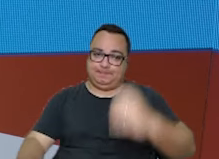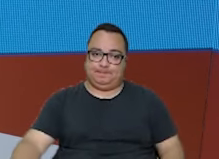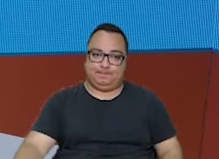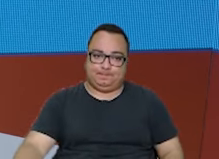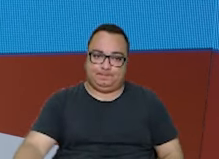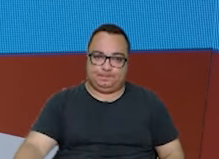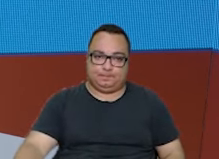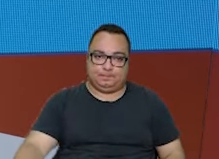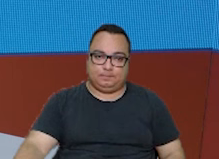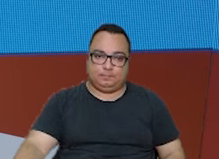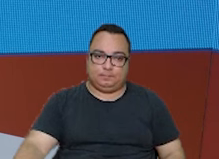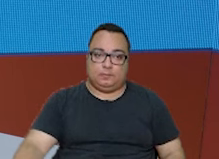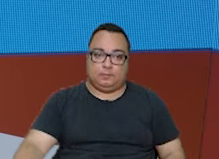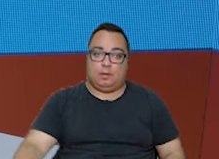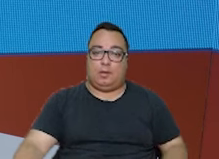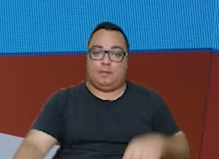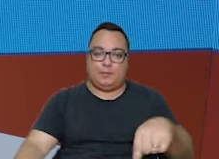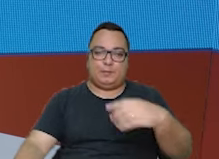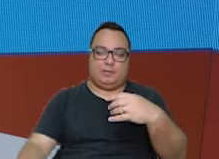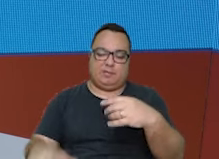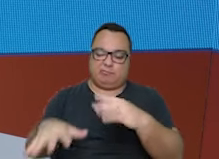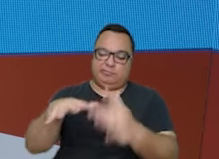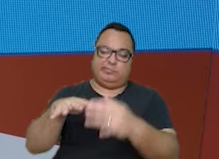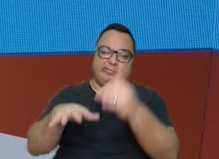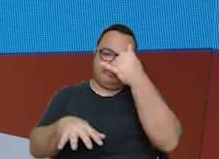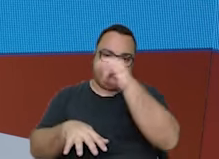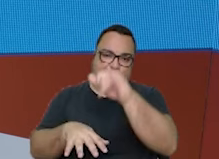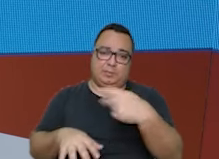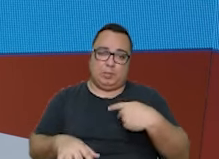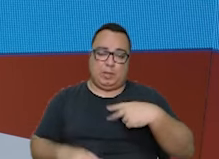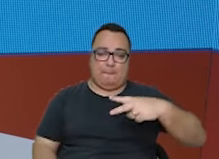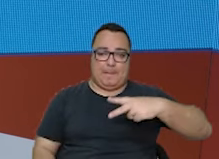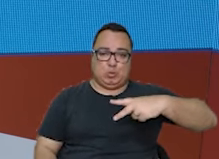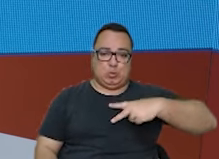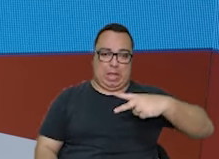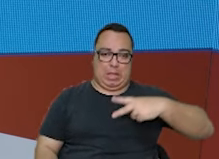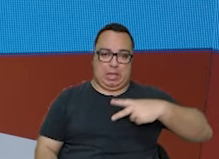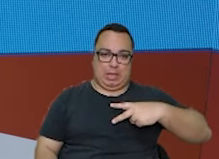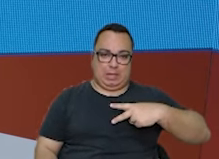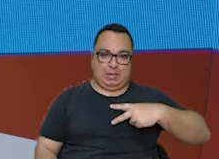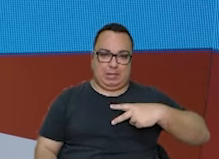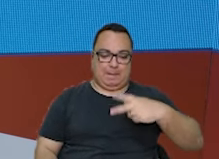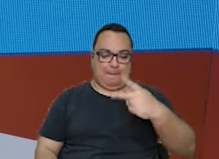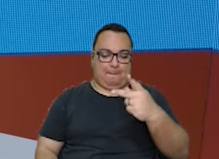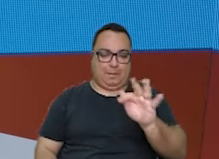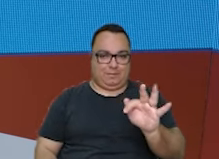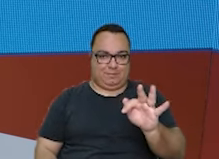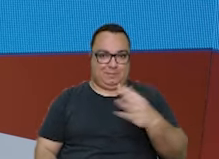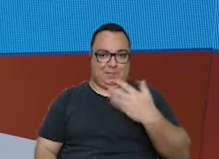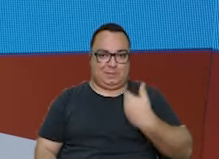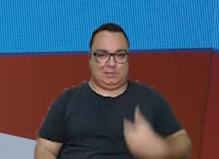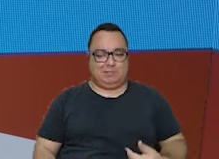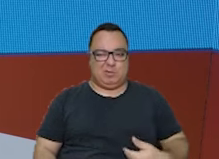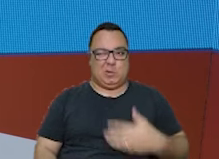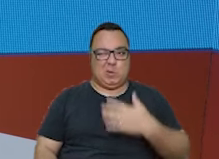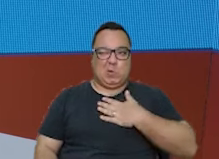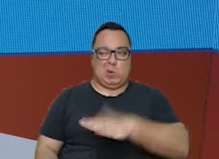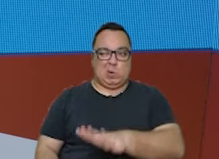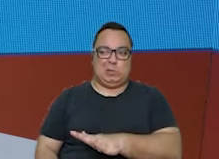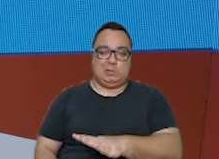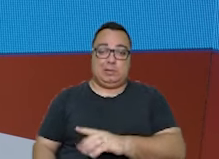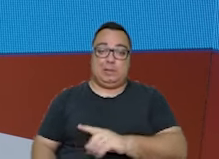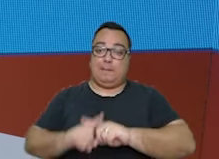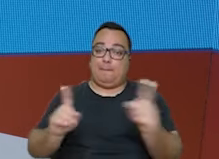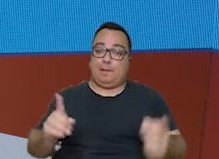você ignora Porque como pessoa física você não gosta daquela rede você acaba ignorando essa rede e às